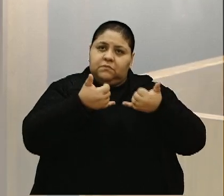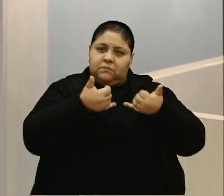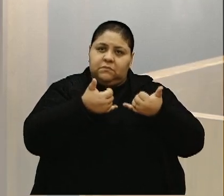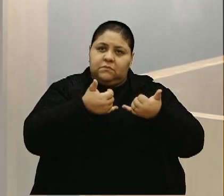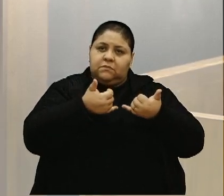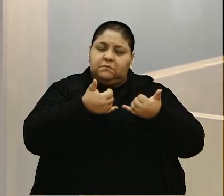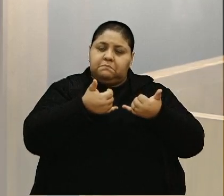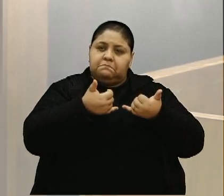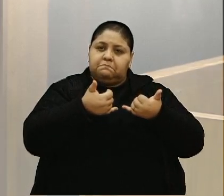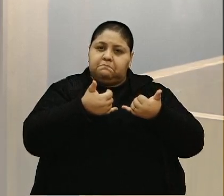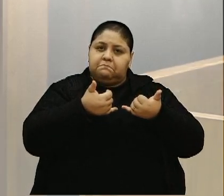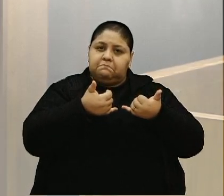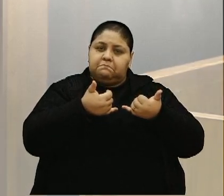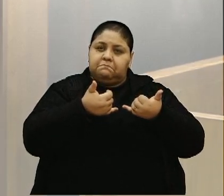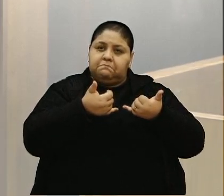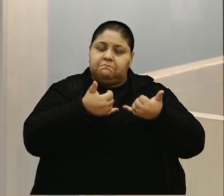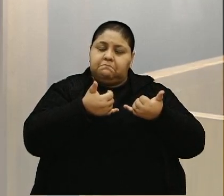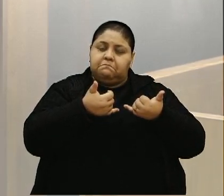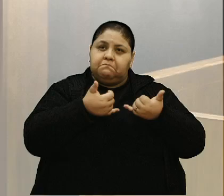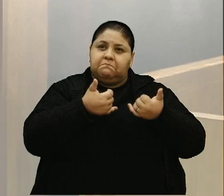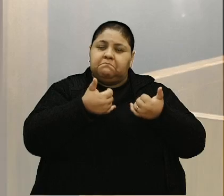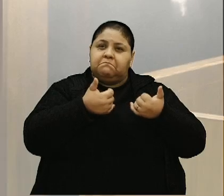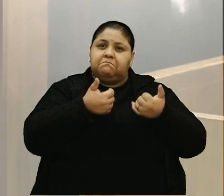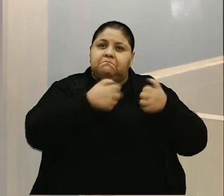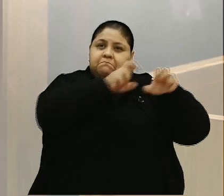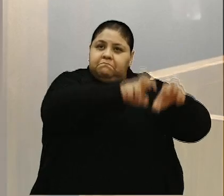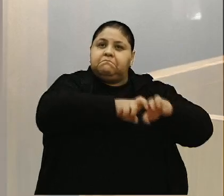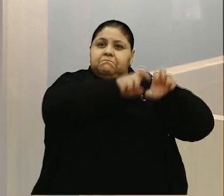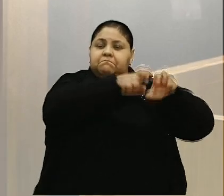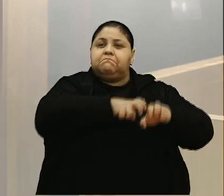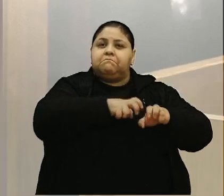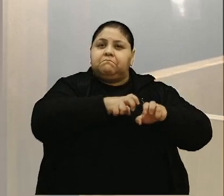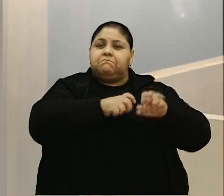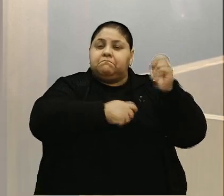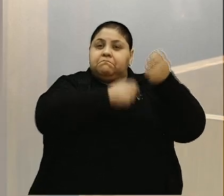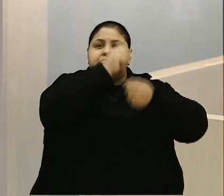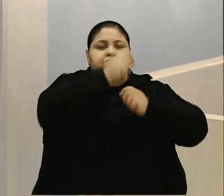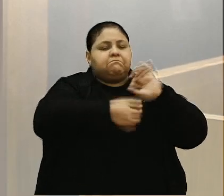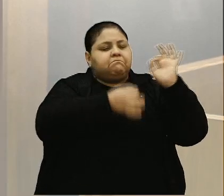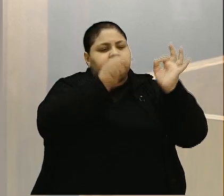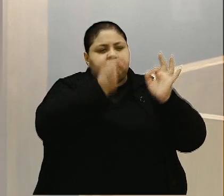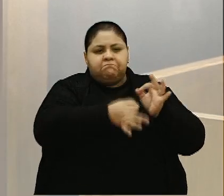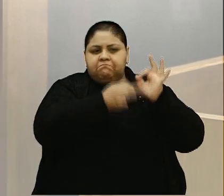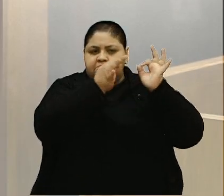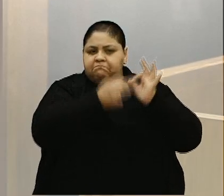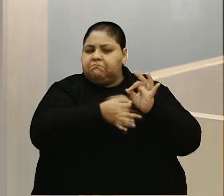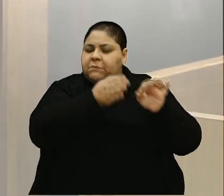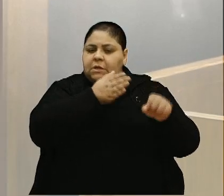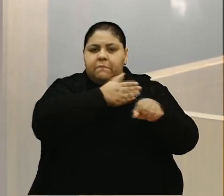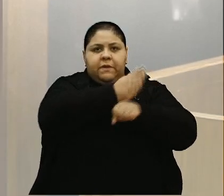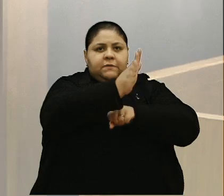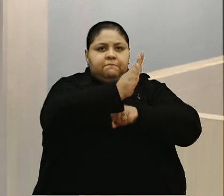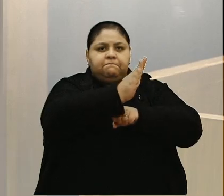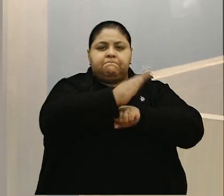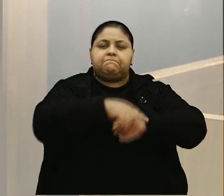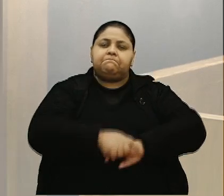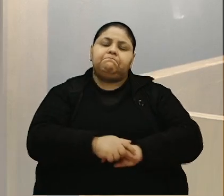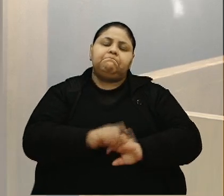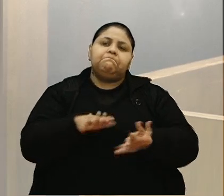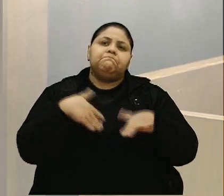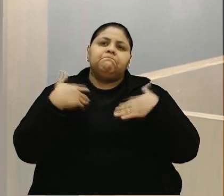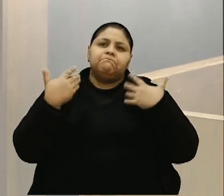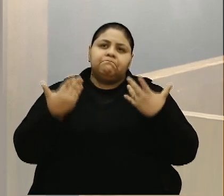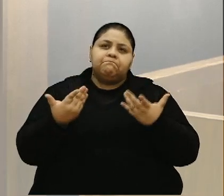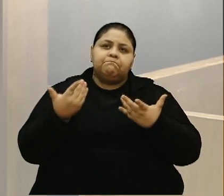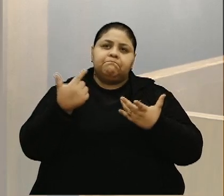vi relato dizendo que essas empresas foi fantástico a participação. Então, em